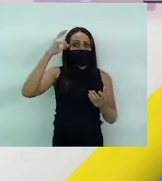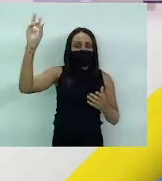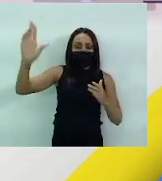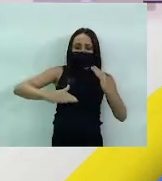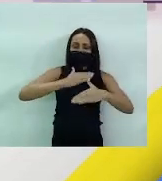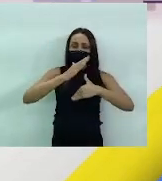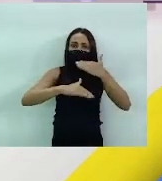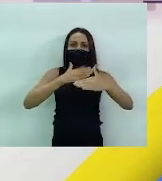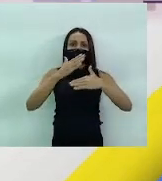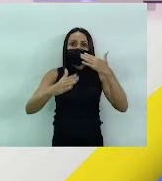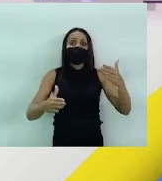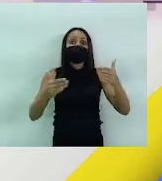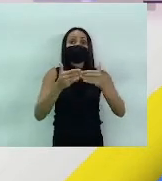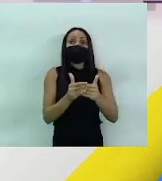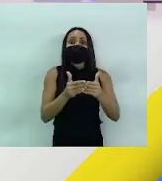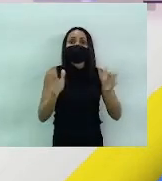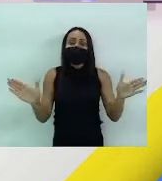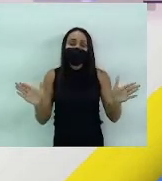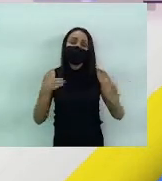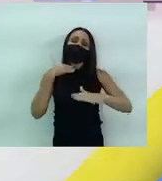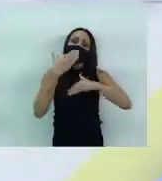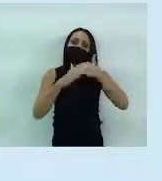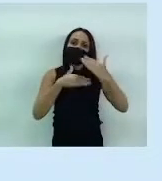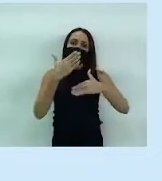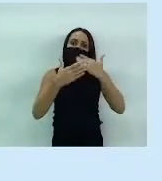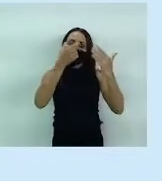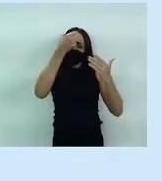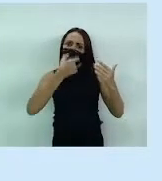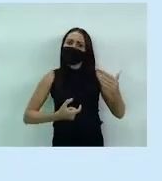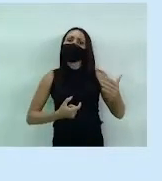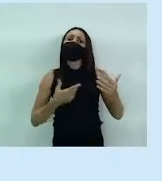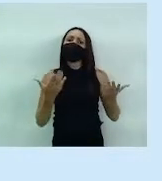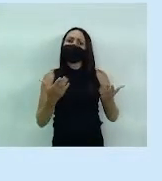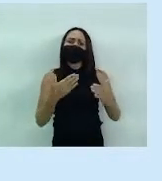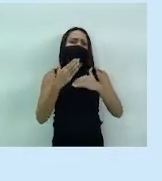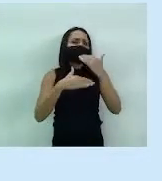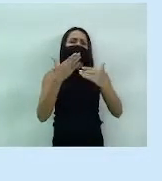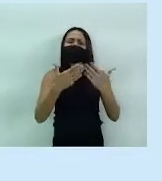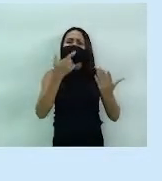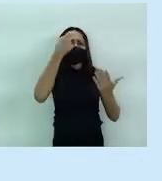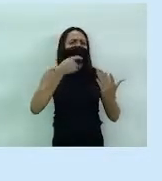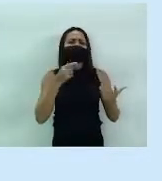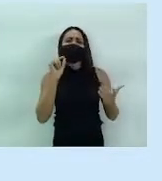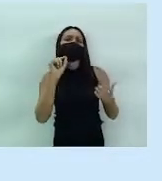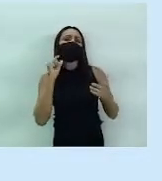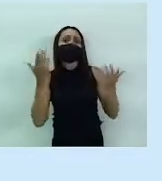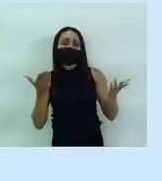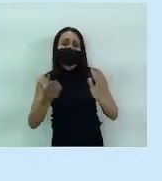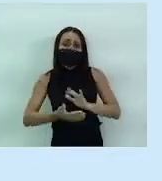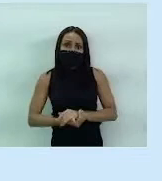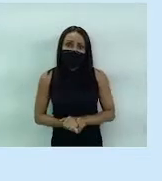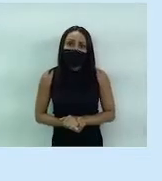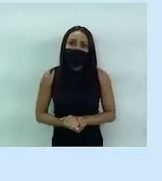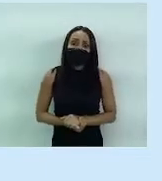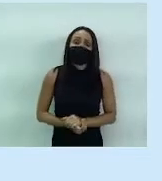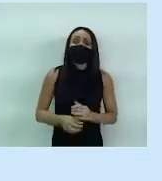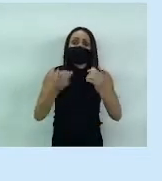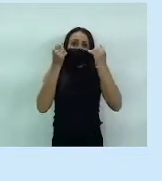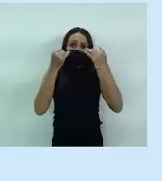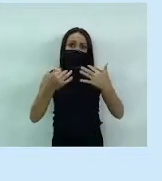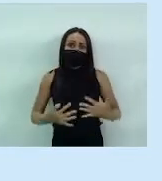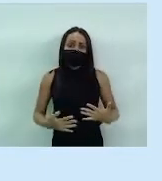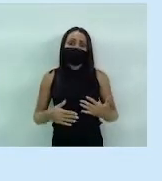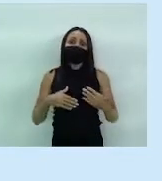construído, permitindo-lhe o desenvolvimento integral. Que desenvolvimento integral é esse? Quando a gente coloca ao longo da